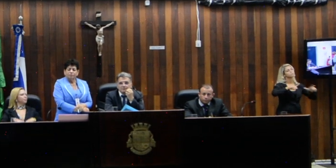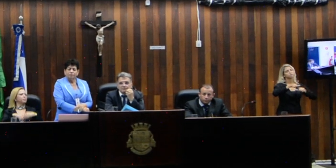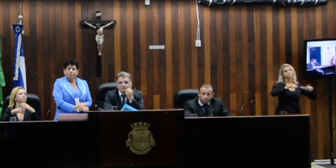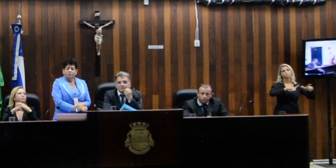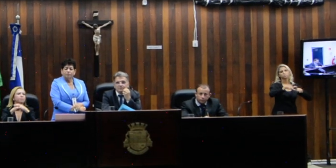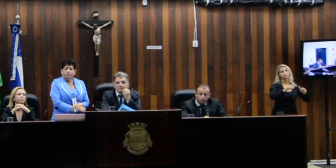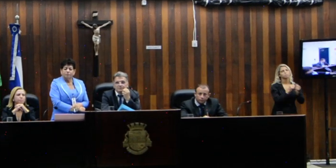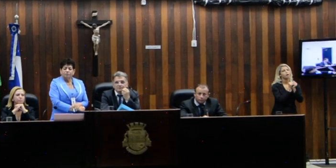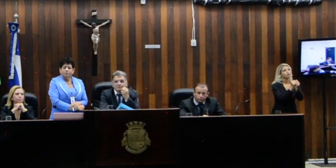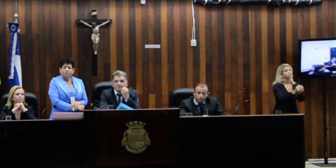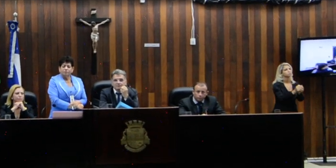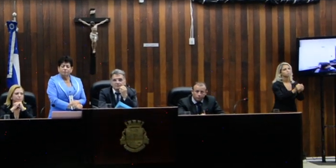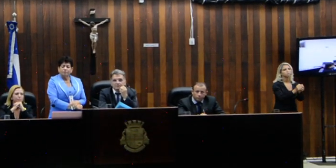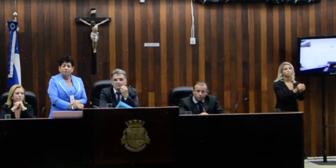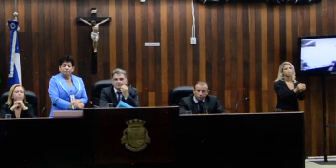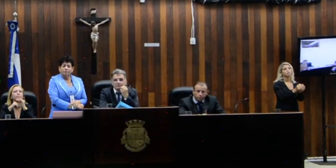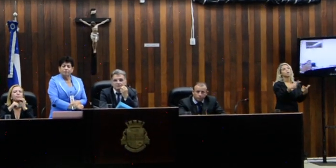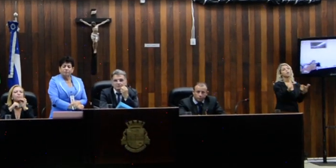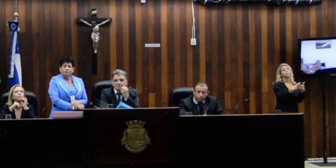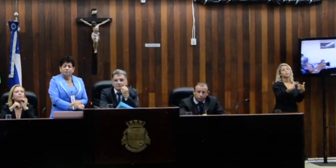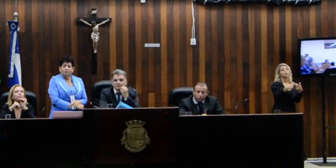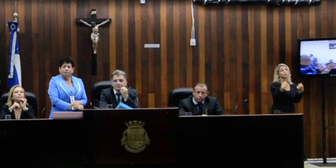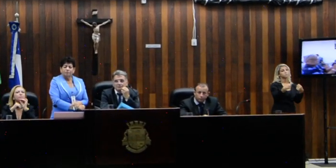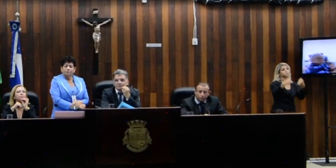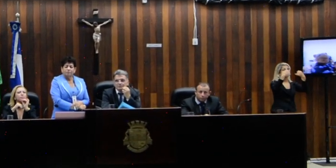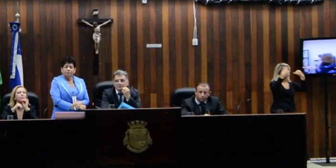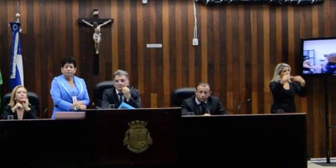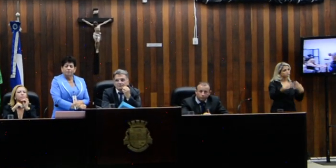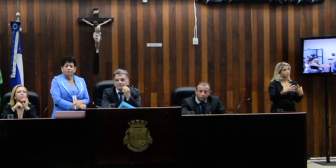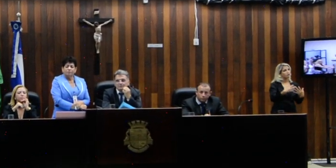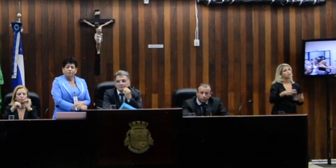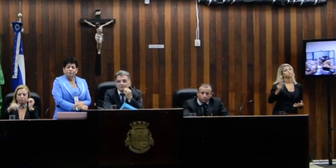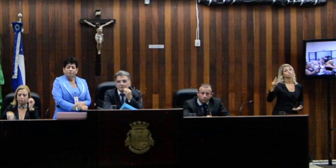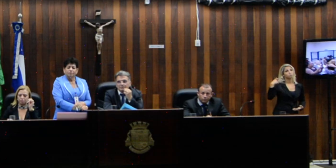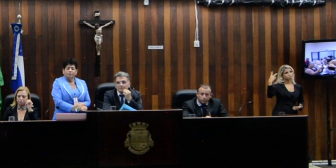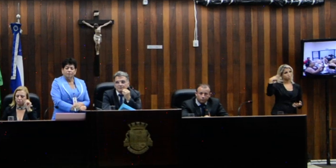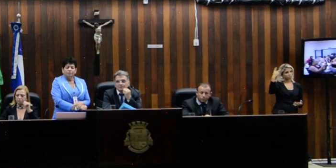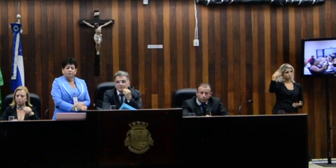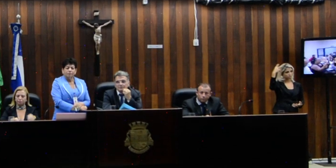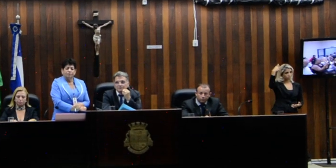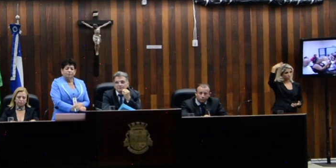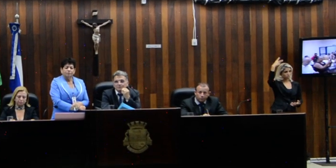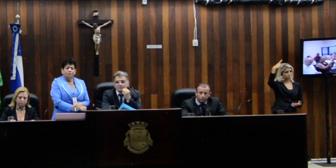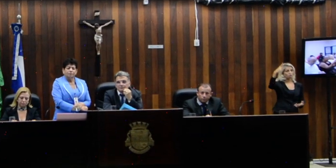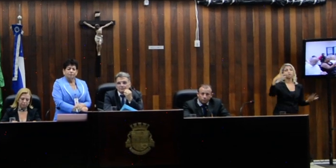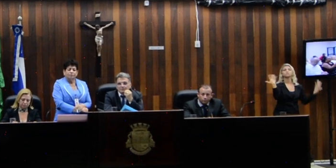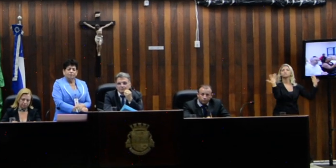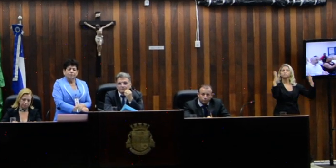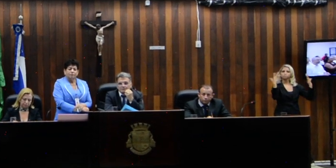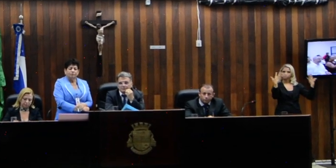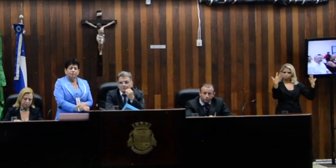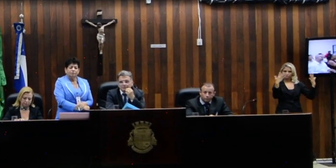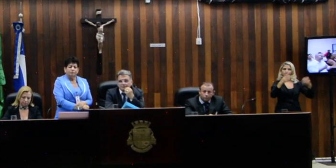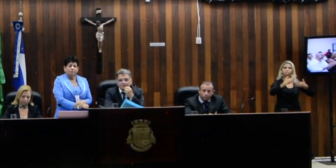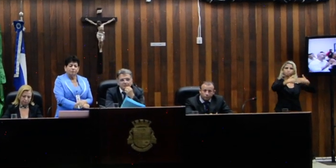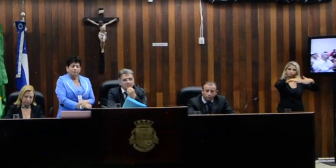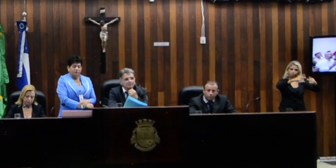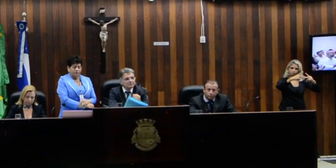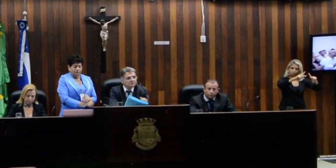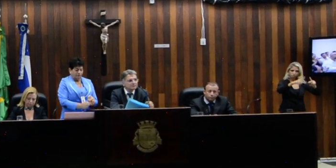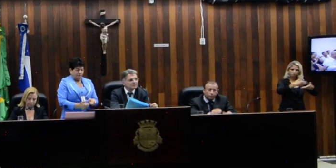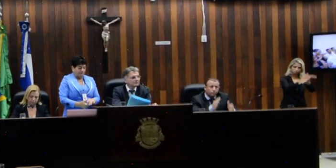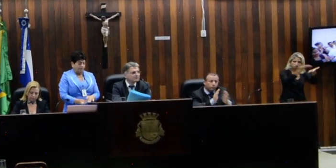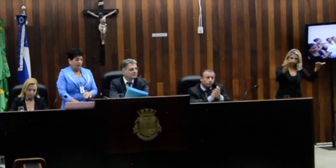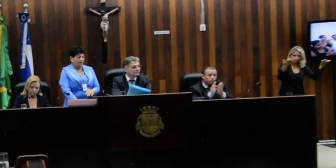trabalhador, mas dizendo a vocês que os vitoriosos e os merecedores de todos os aplausos hoje são vocês.